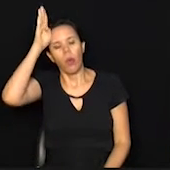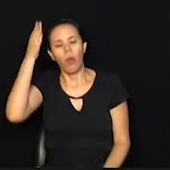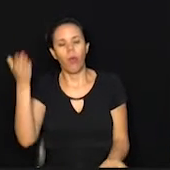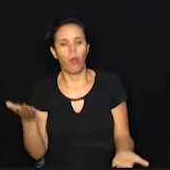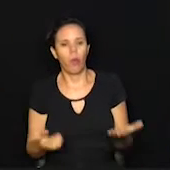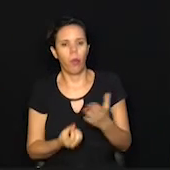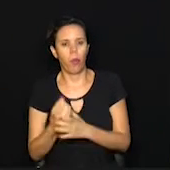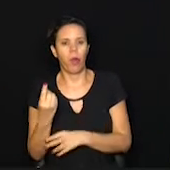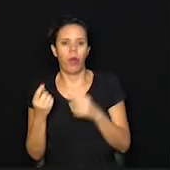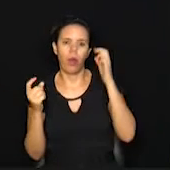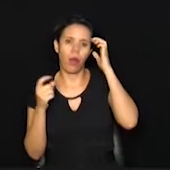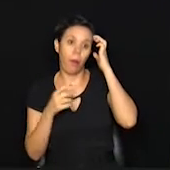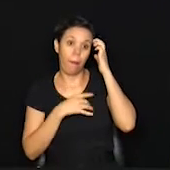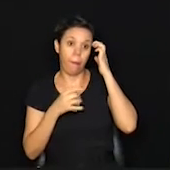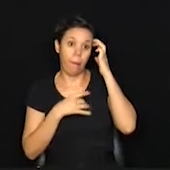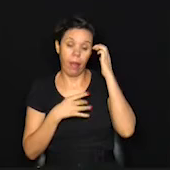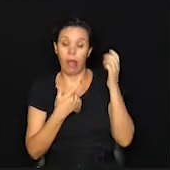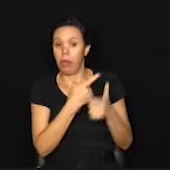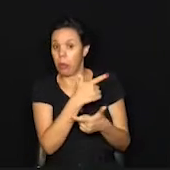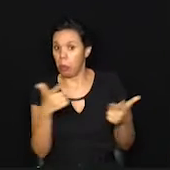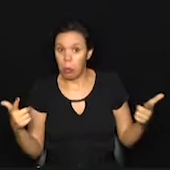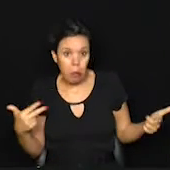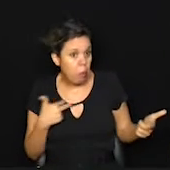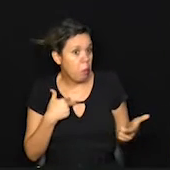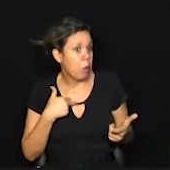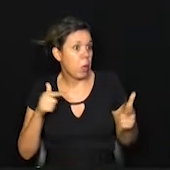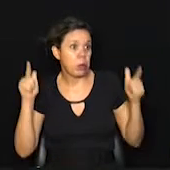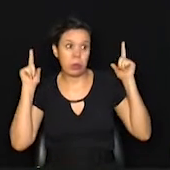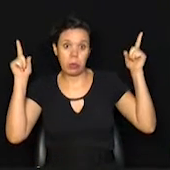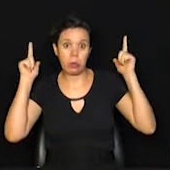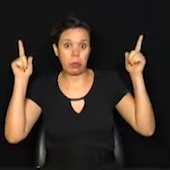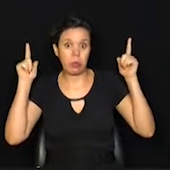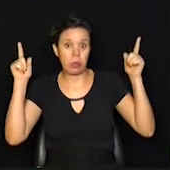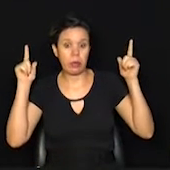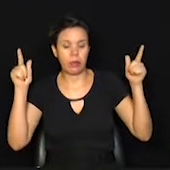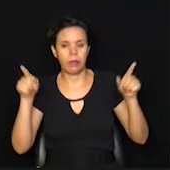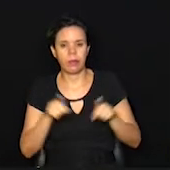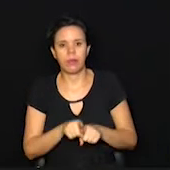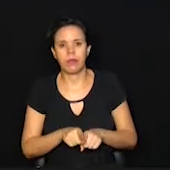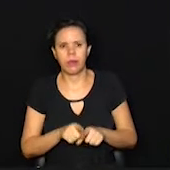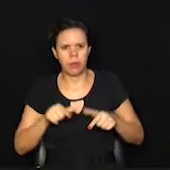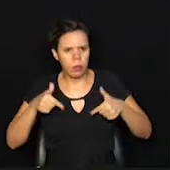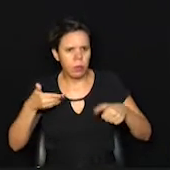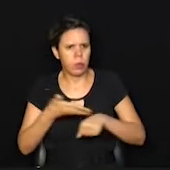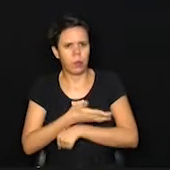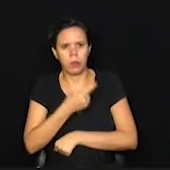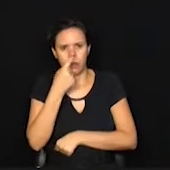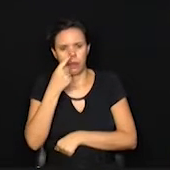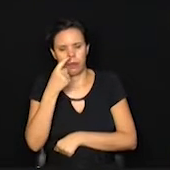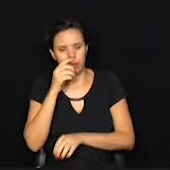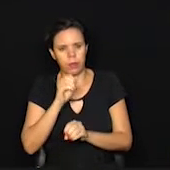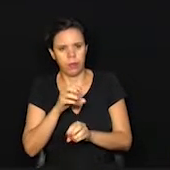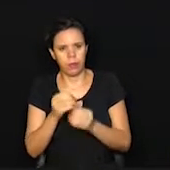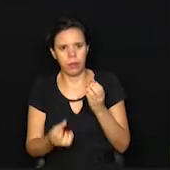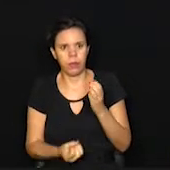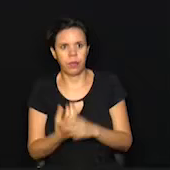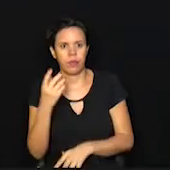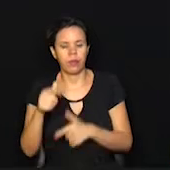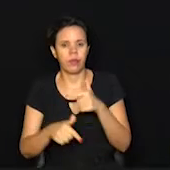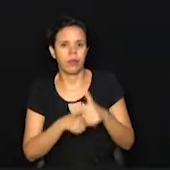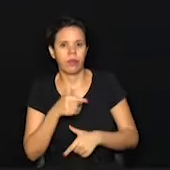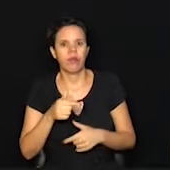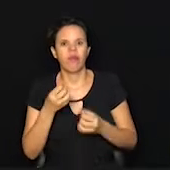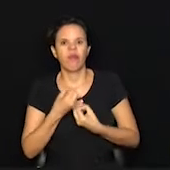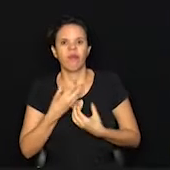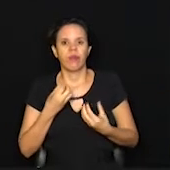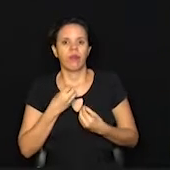medo né É antigreve não pode ter greve é intervir na educação e criar um serviço de